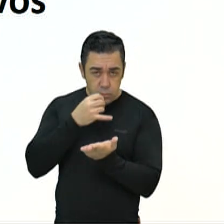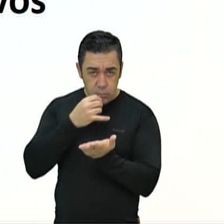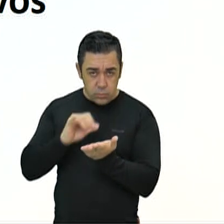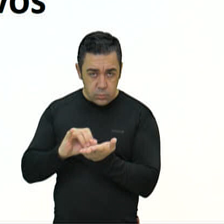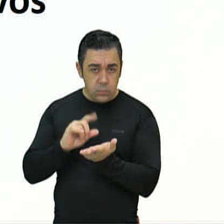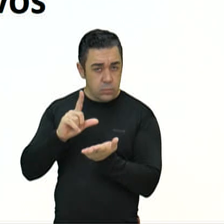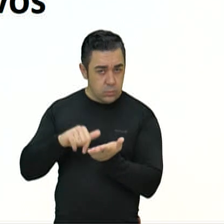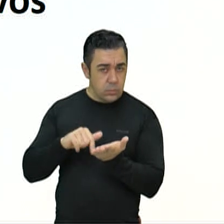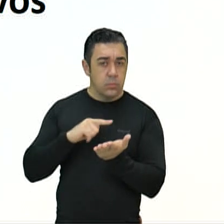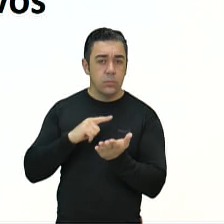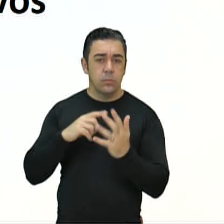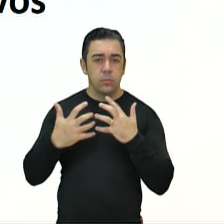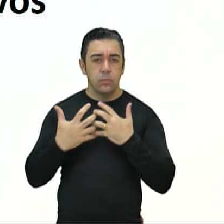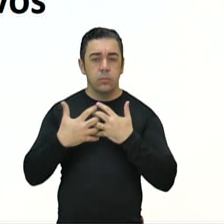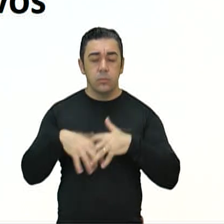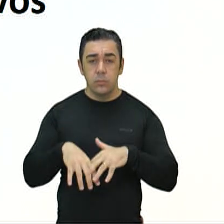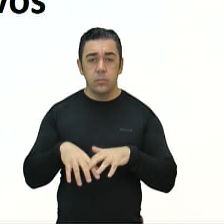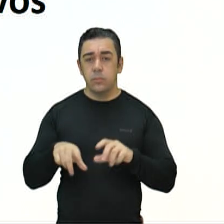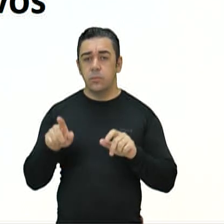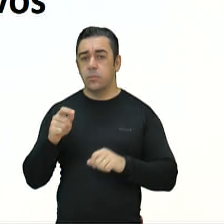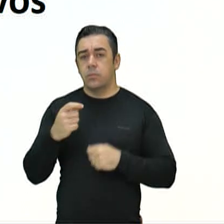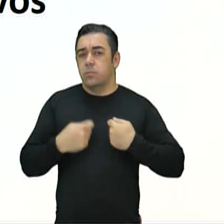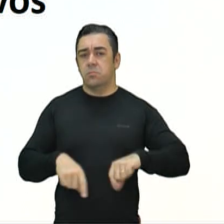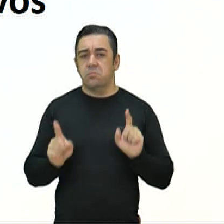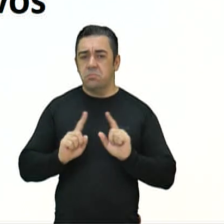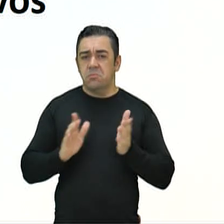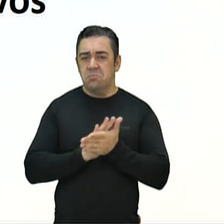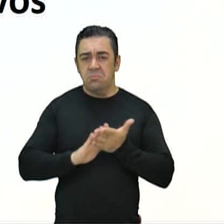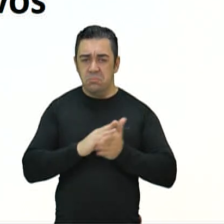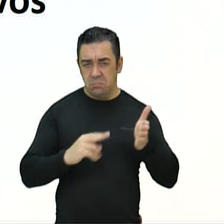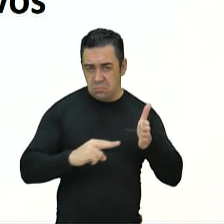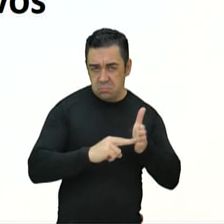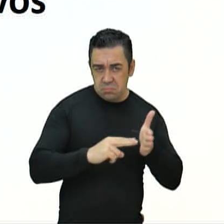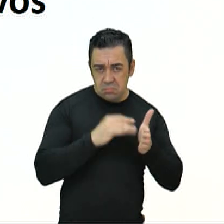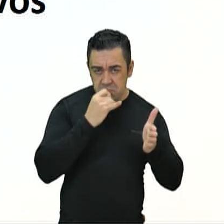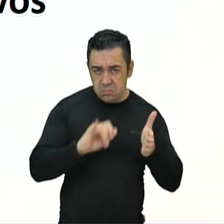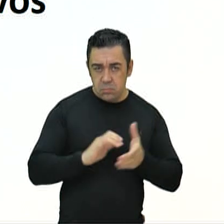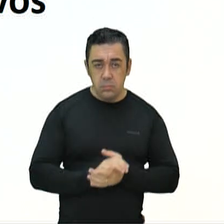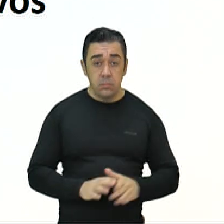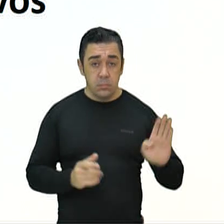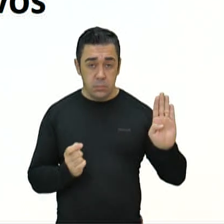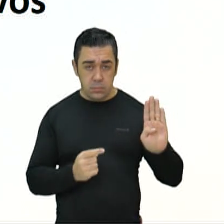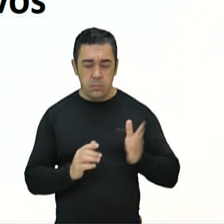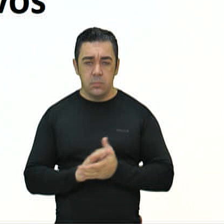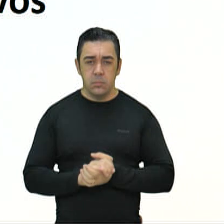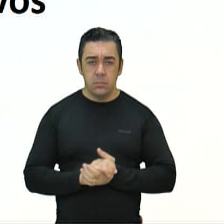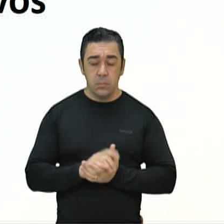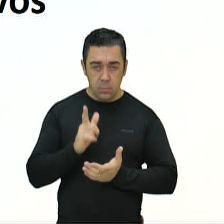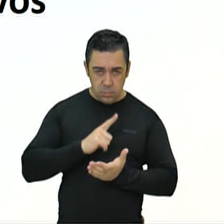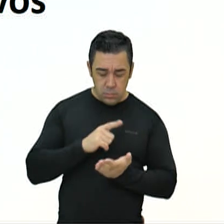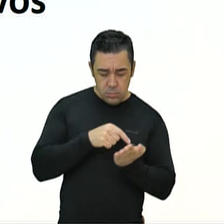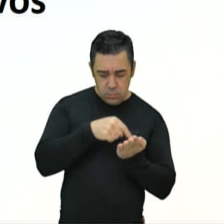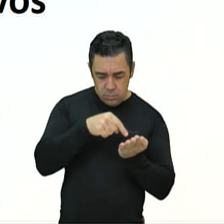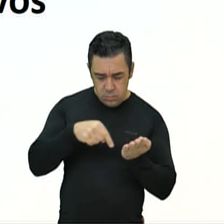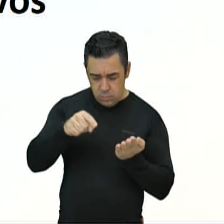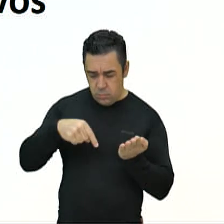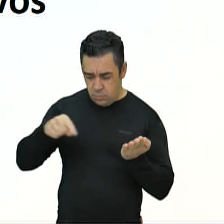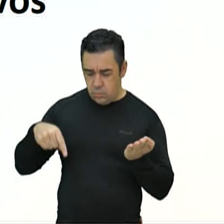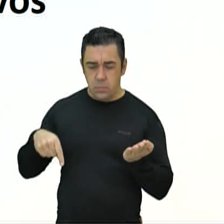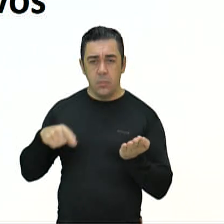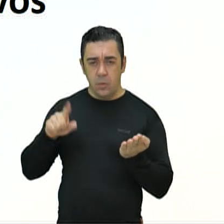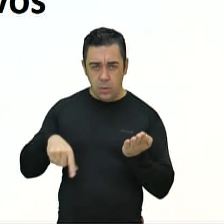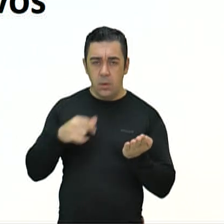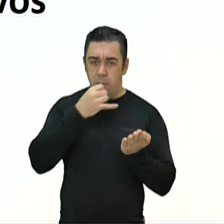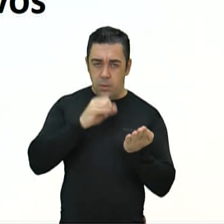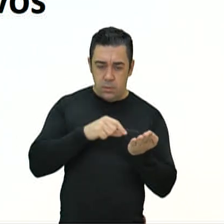que funcionam sem uma fonte geradora de energia. Letra B. É o conjunto de percursos que atravessa a passagem